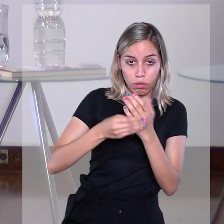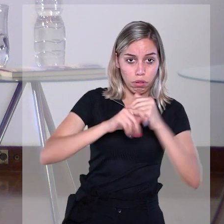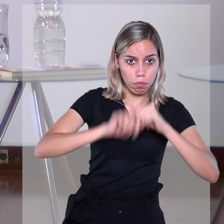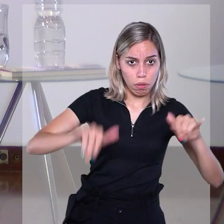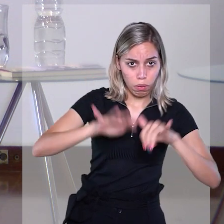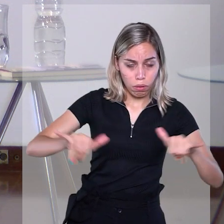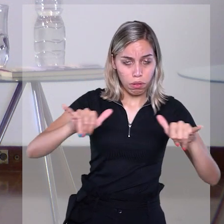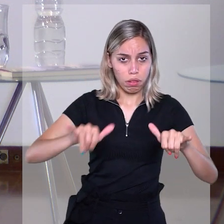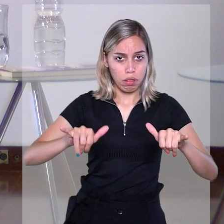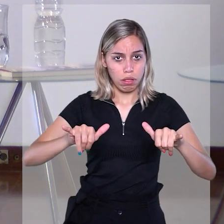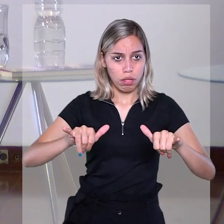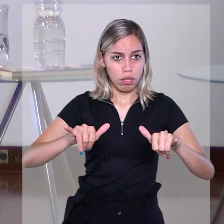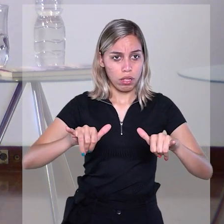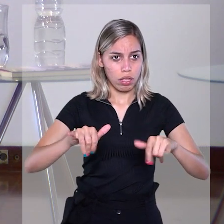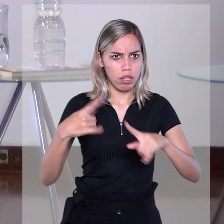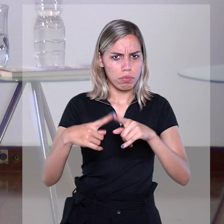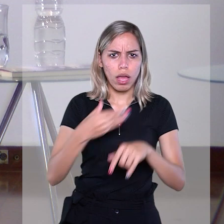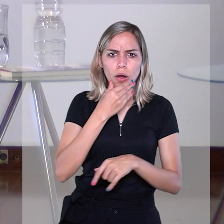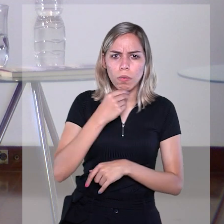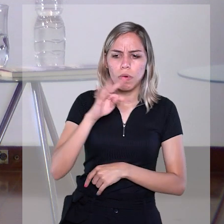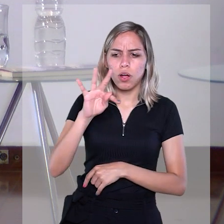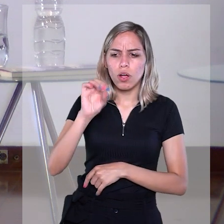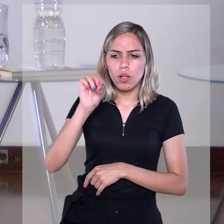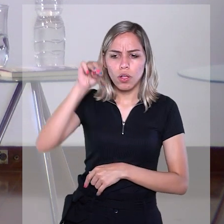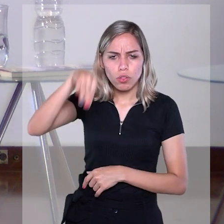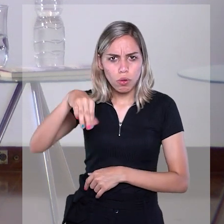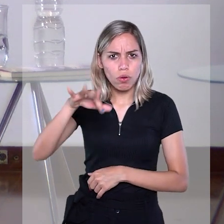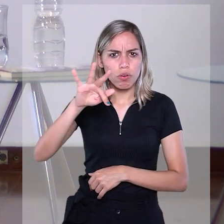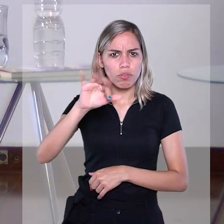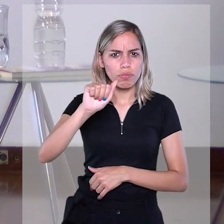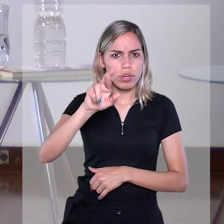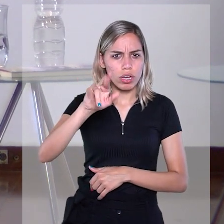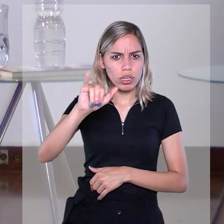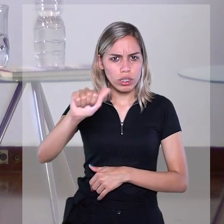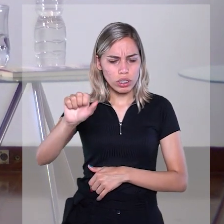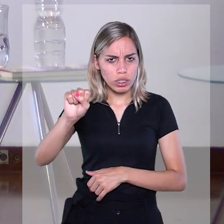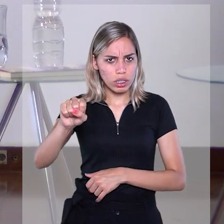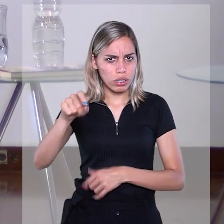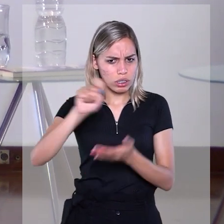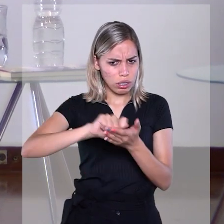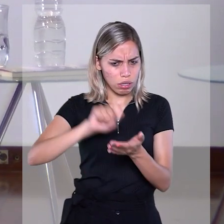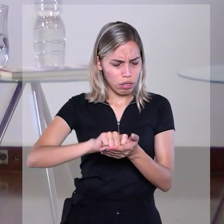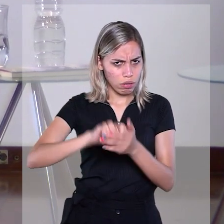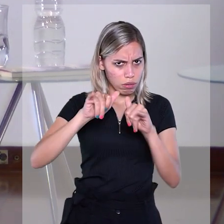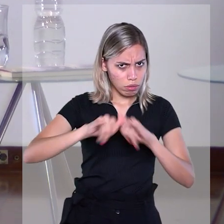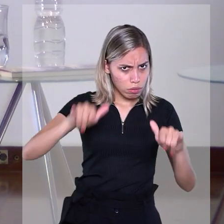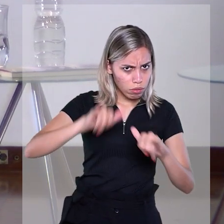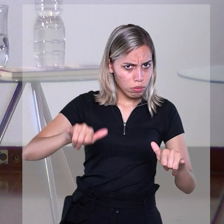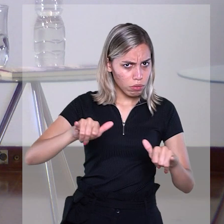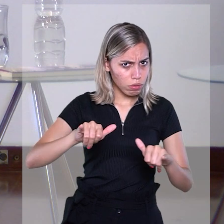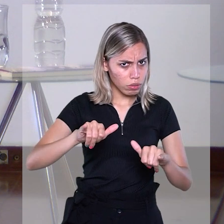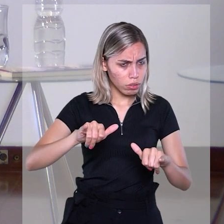Tom Farias publicou a biografia, eu faço um marco do Tom Farias, mas é aleatório, se